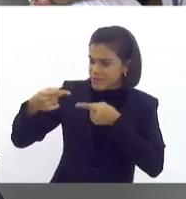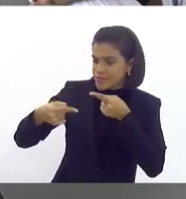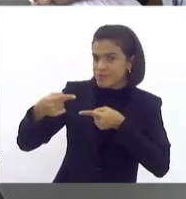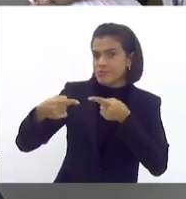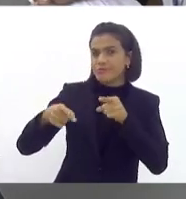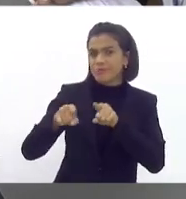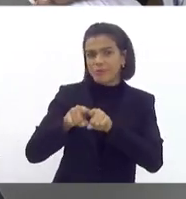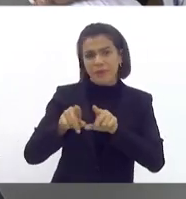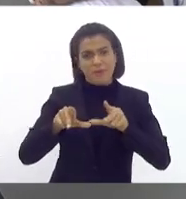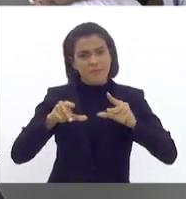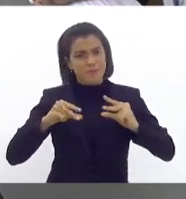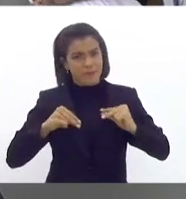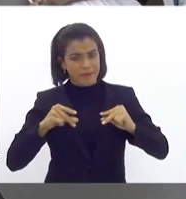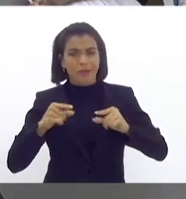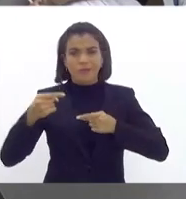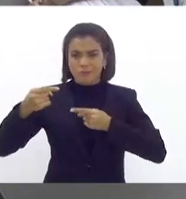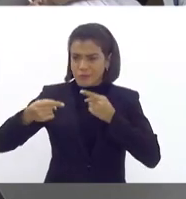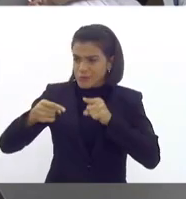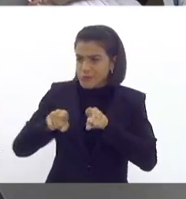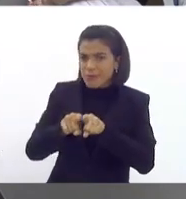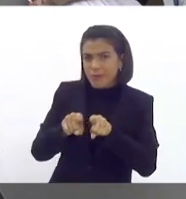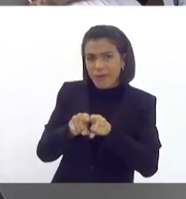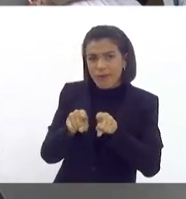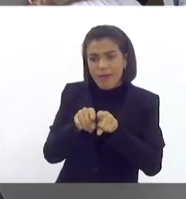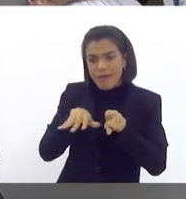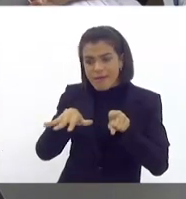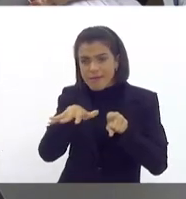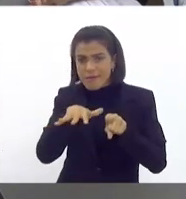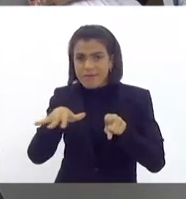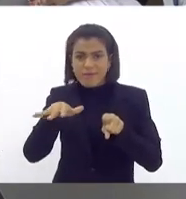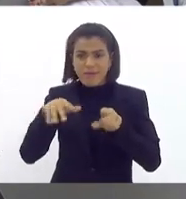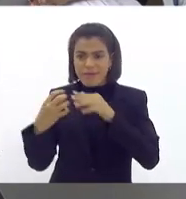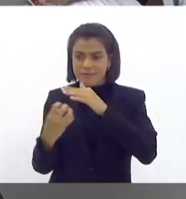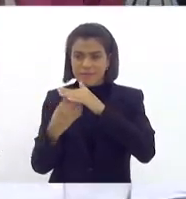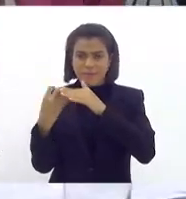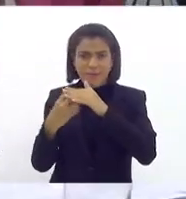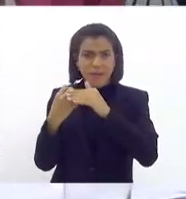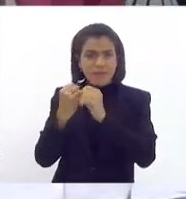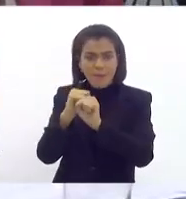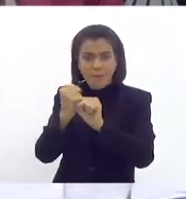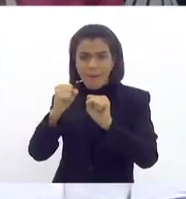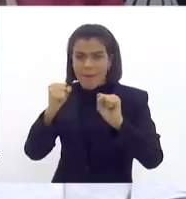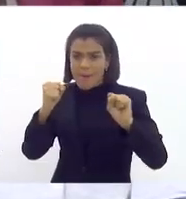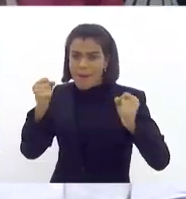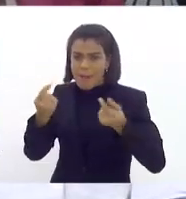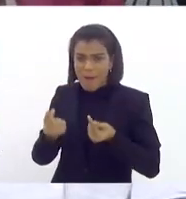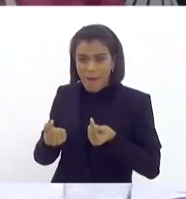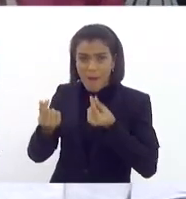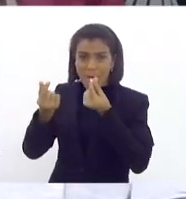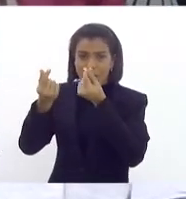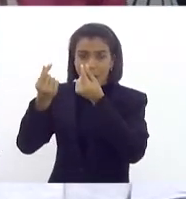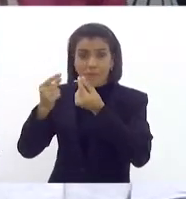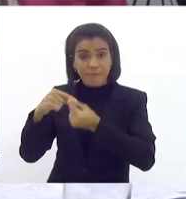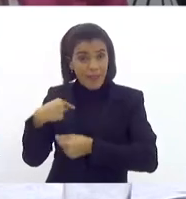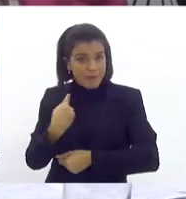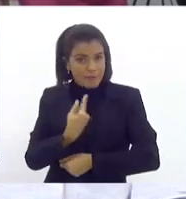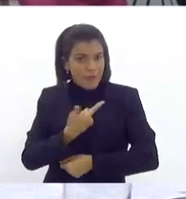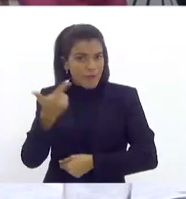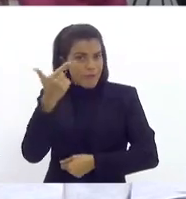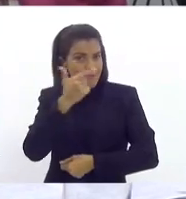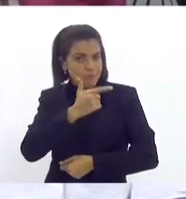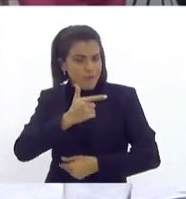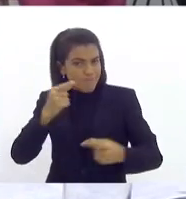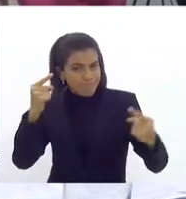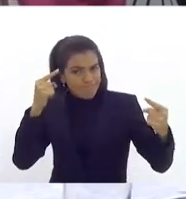é meritório, inclusive, discutir também a questão das grandes empresas. E acho que esse é o momento da gente chegar num bom